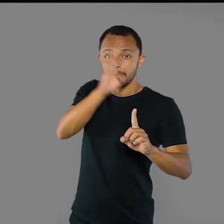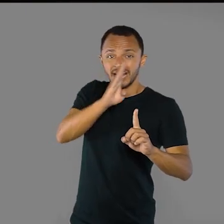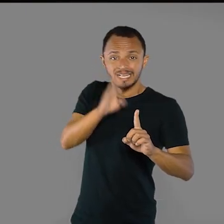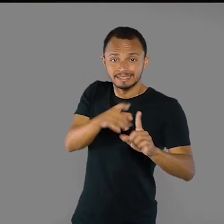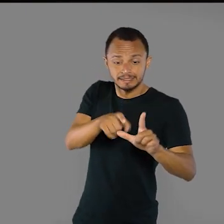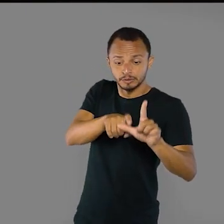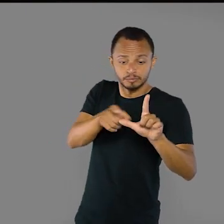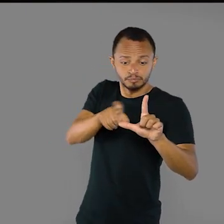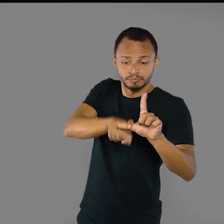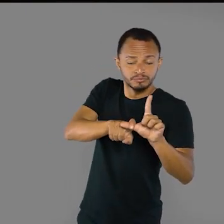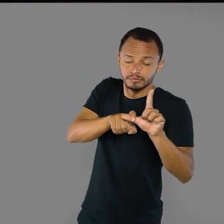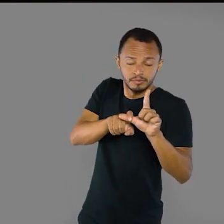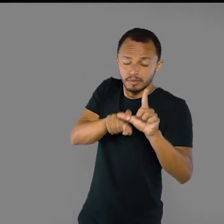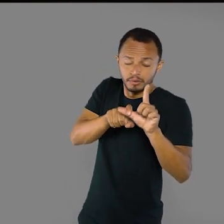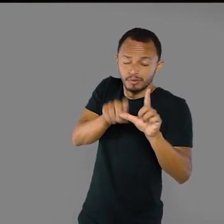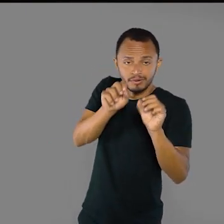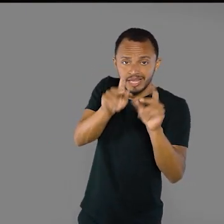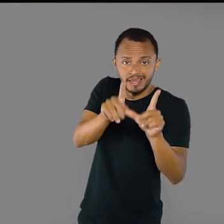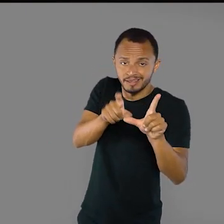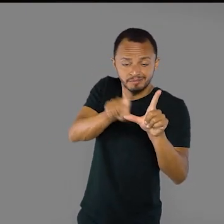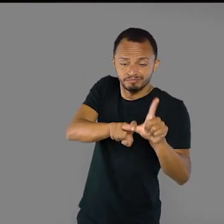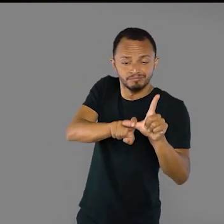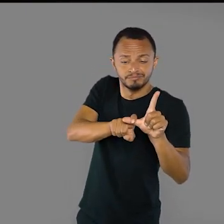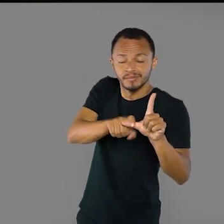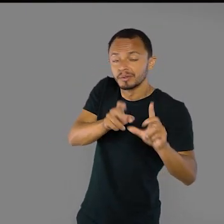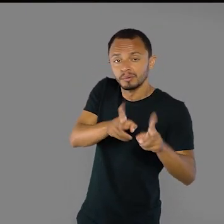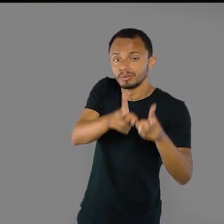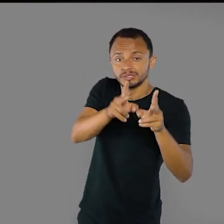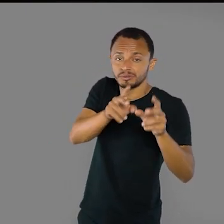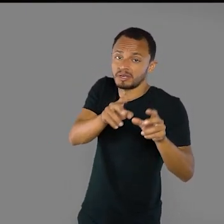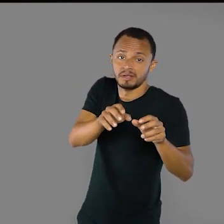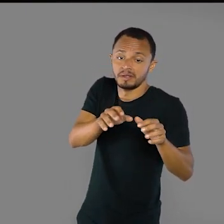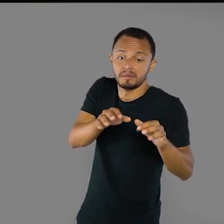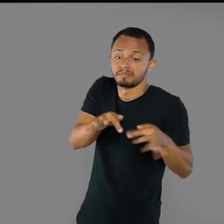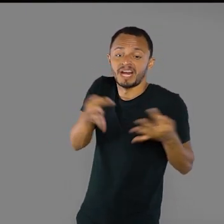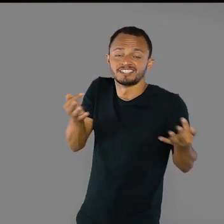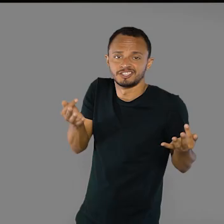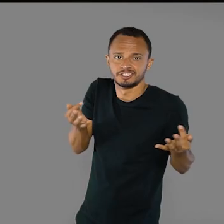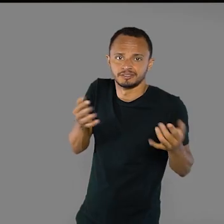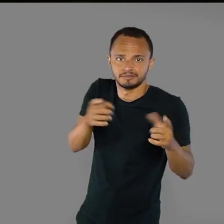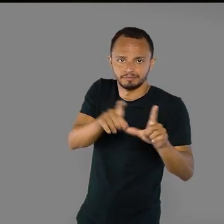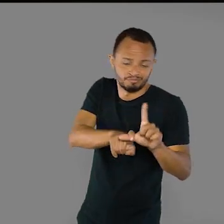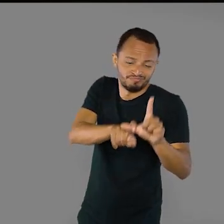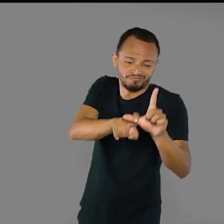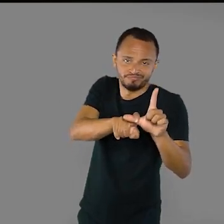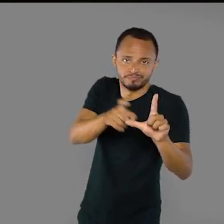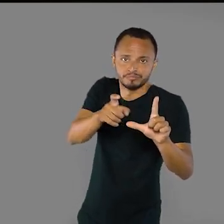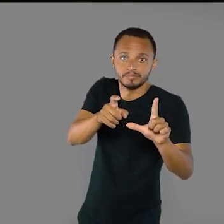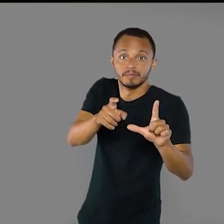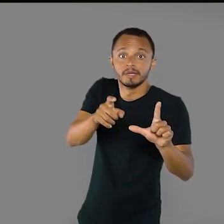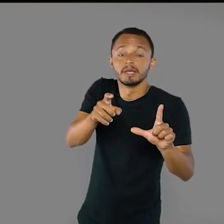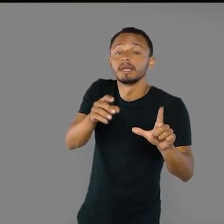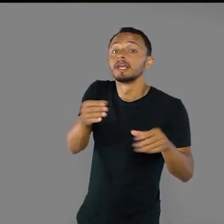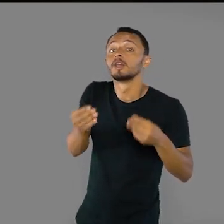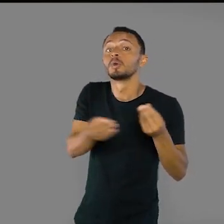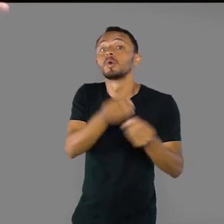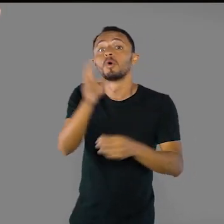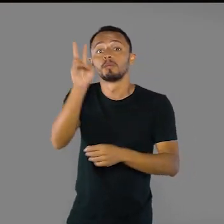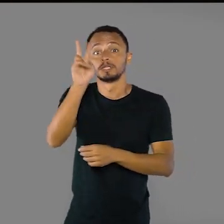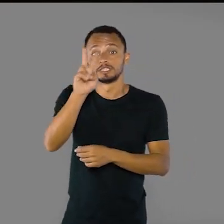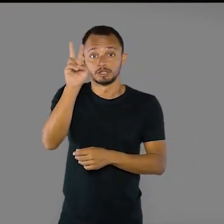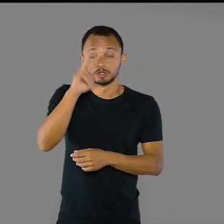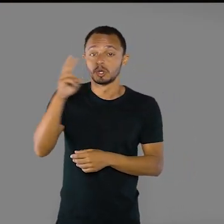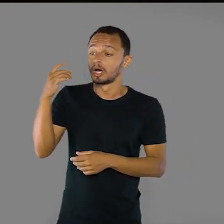que era muito prática. Então, o que é interessante a gente pensar é como essa polêmica na historiografia se mantém, assim como